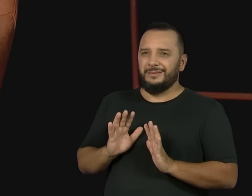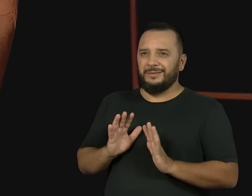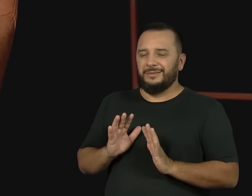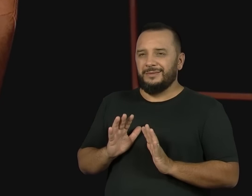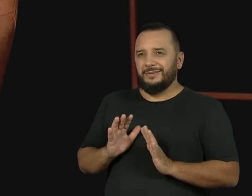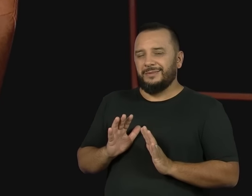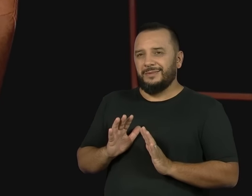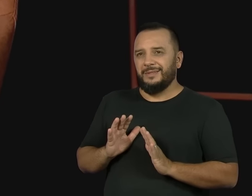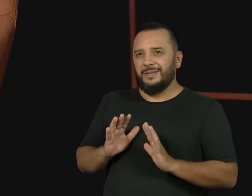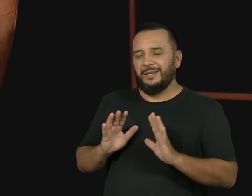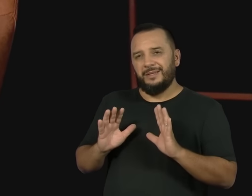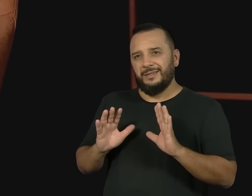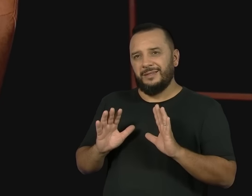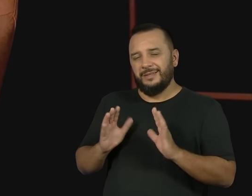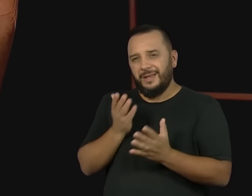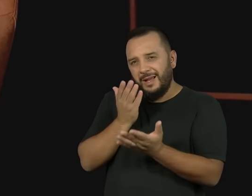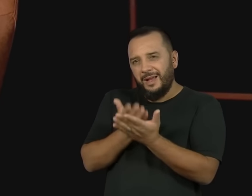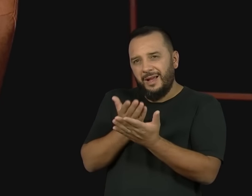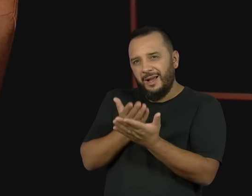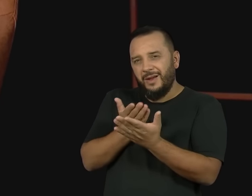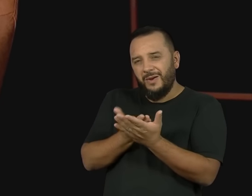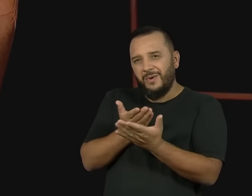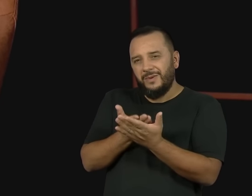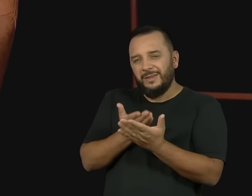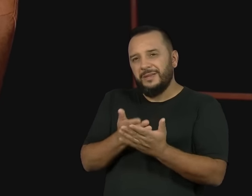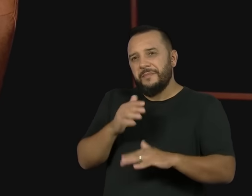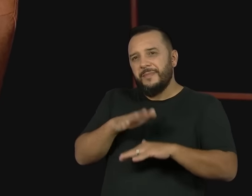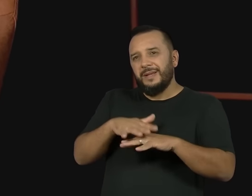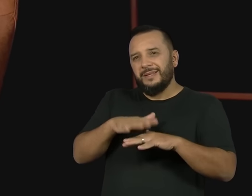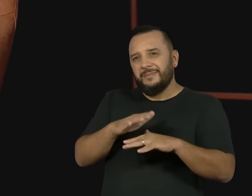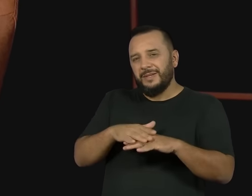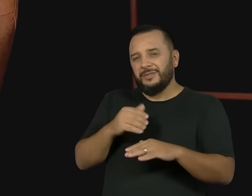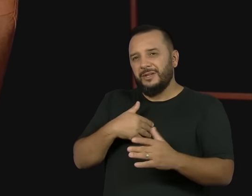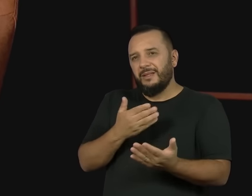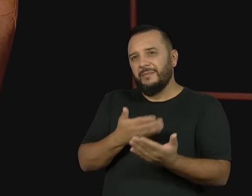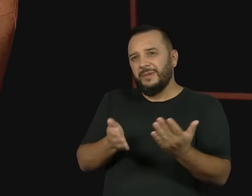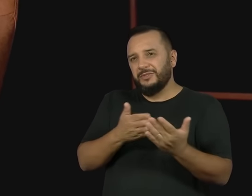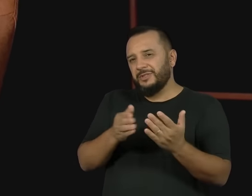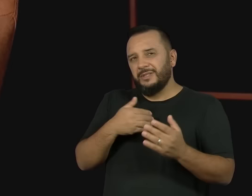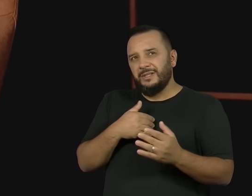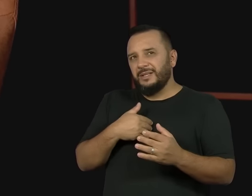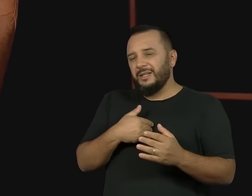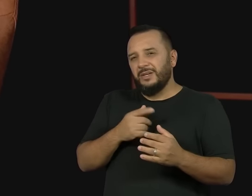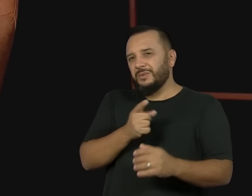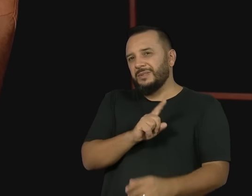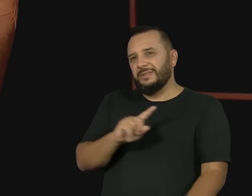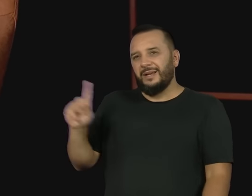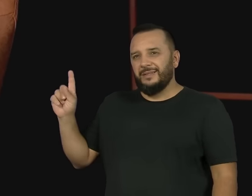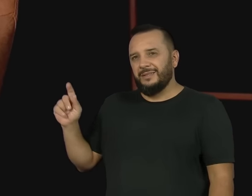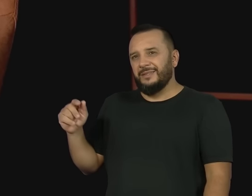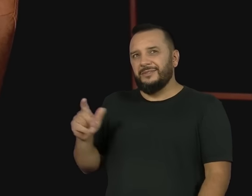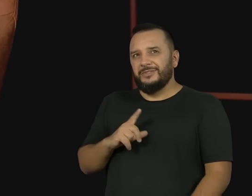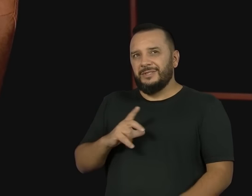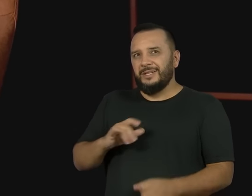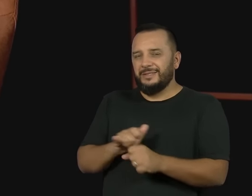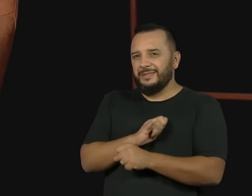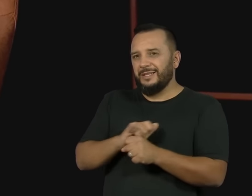só nas aulas, quer dizer, nas aulas que eram de exatas, eu saía da escola. Eu tinha uns truques lá